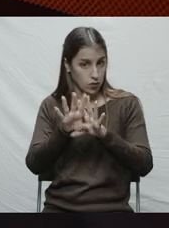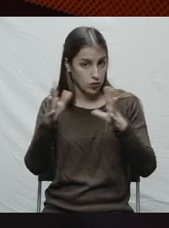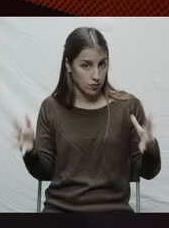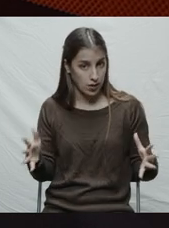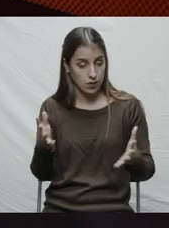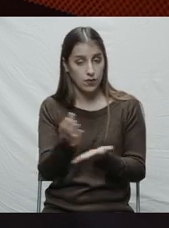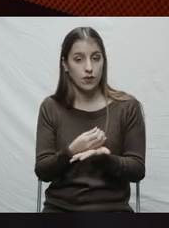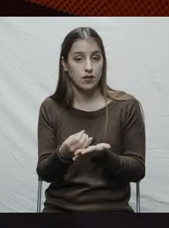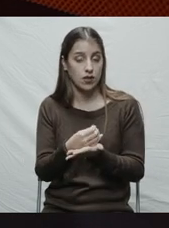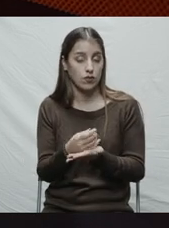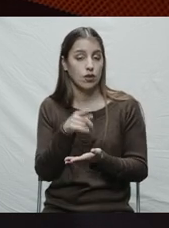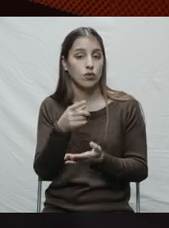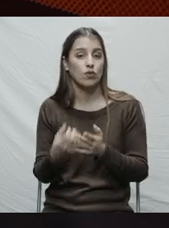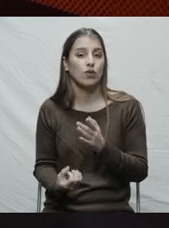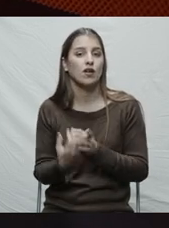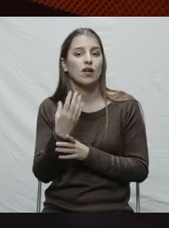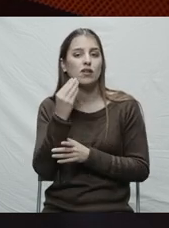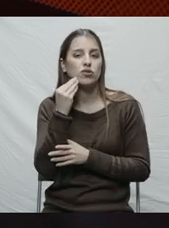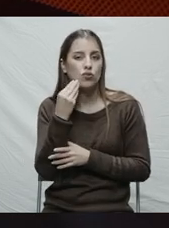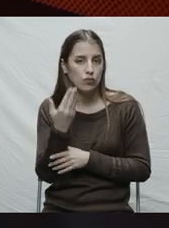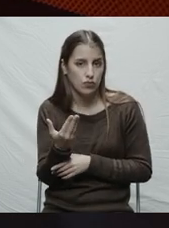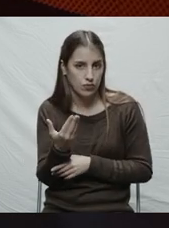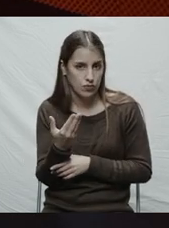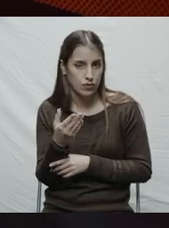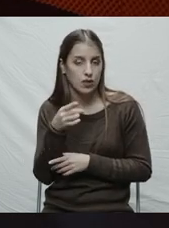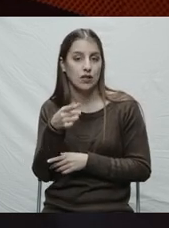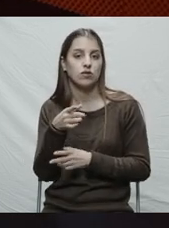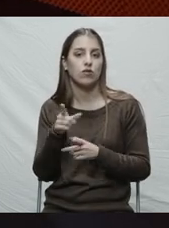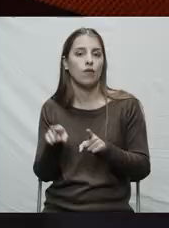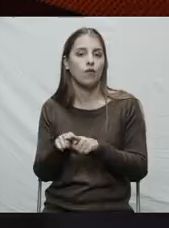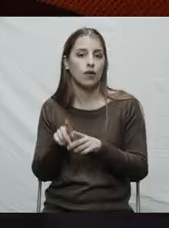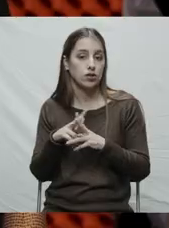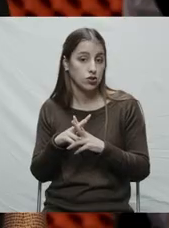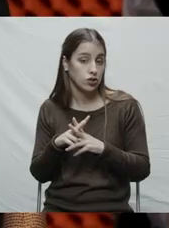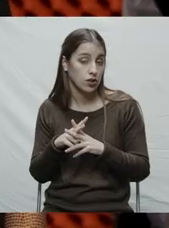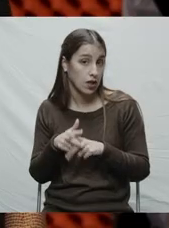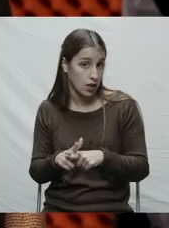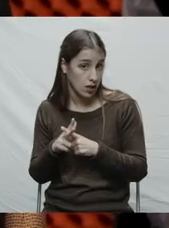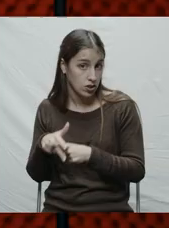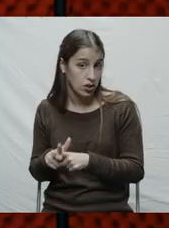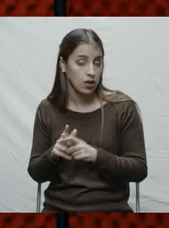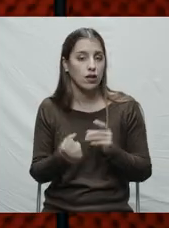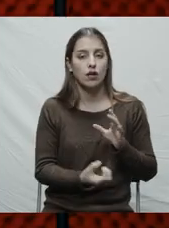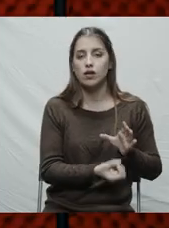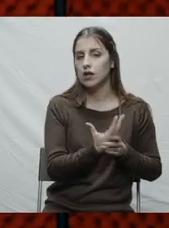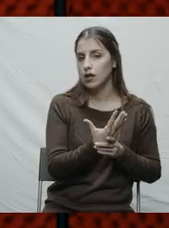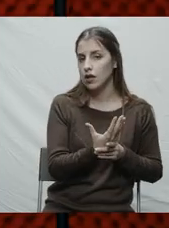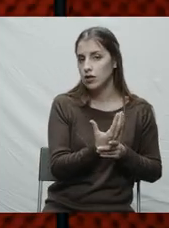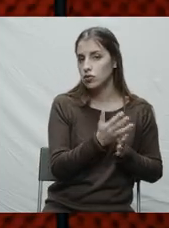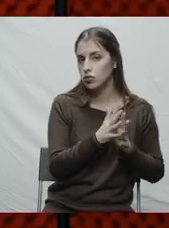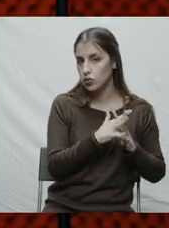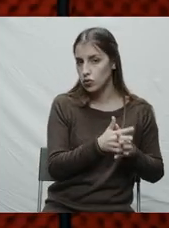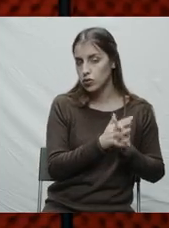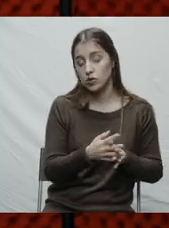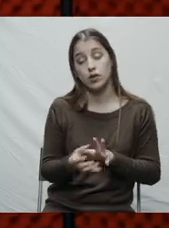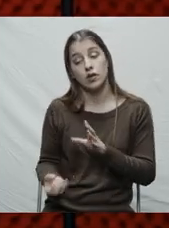vazio e vais criar a partir do nada. Isso tem estratégias, nós E também trabalhamos muito. criar estruturas ou criar.